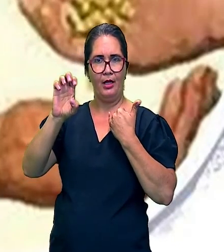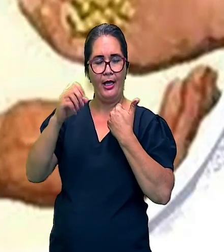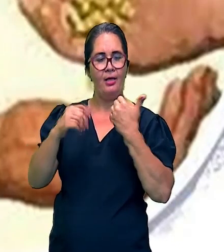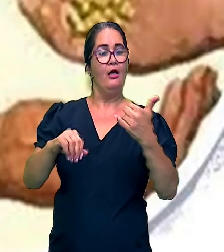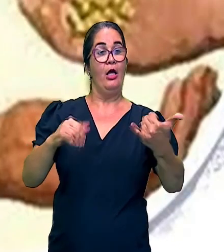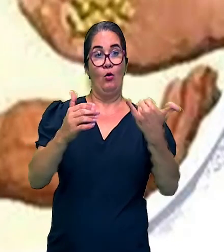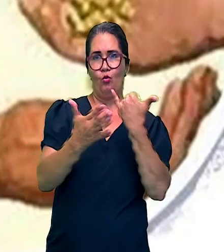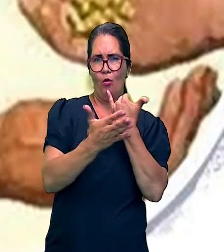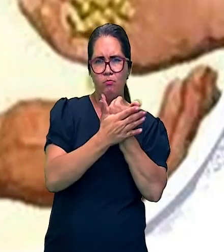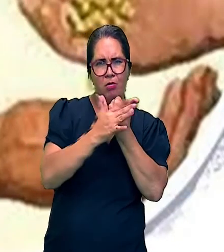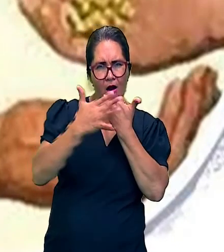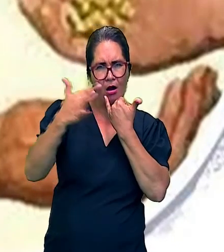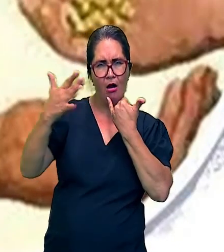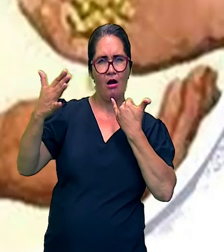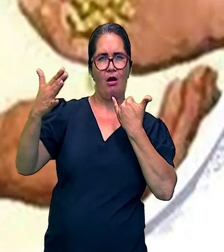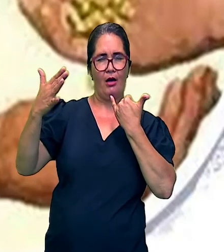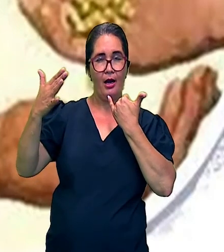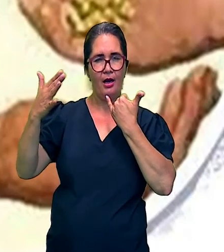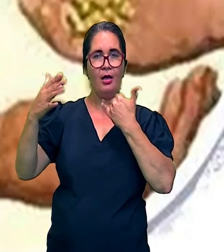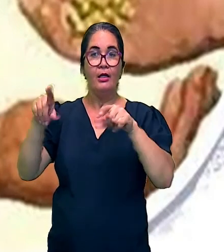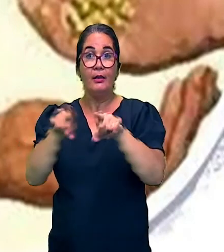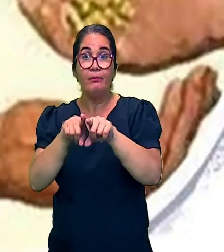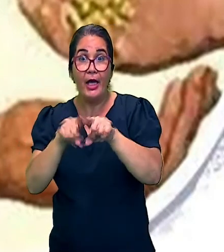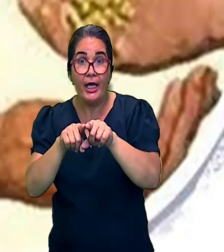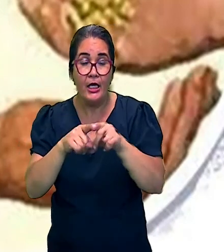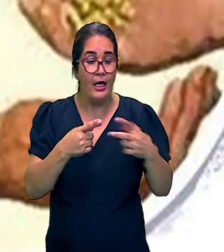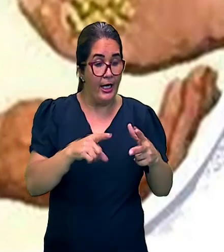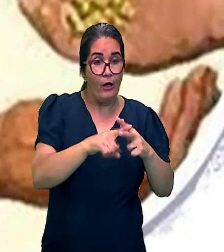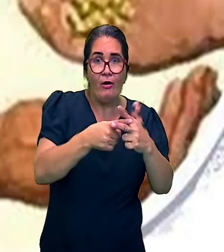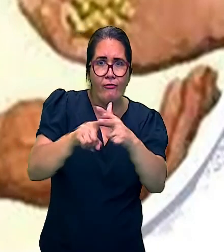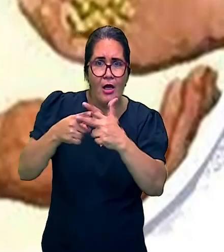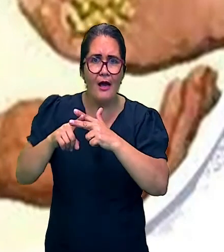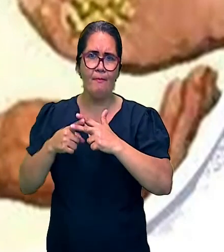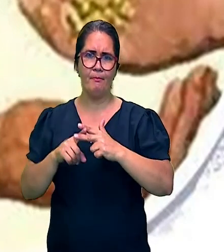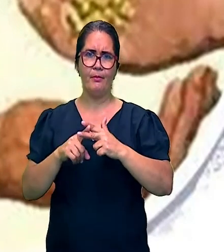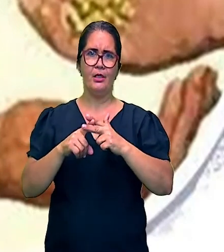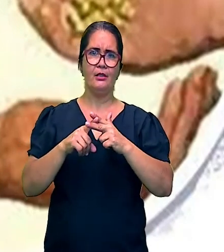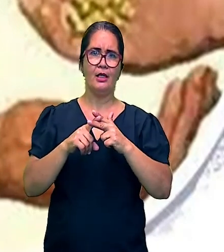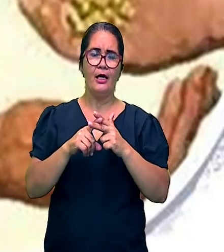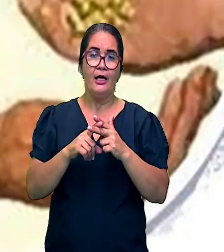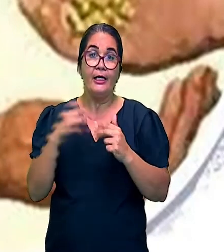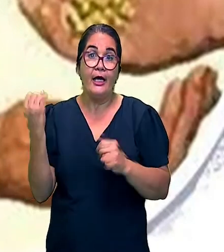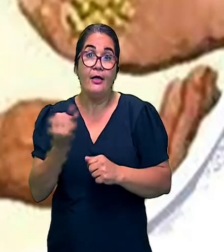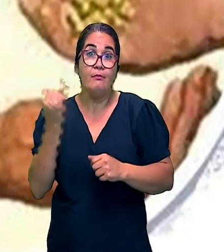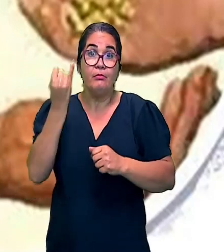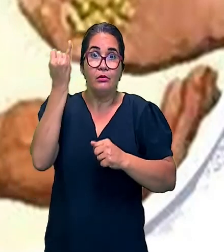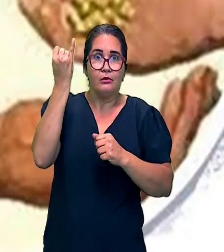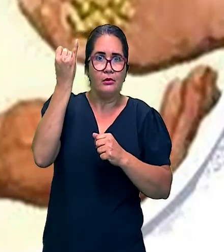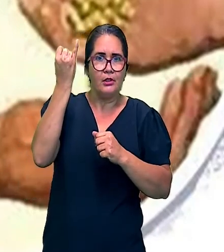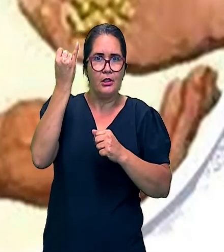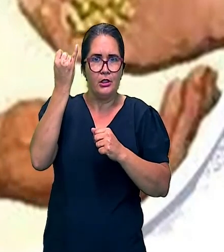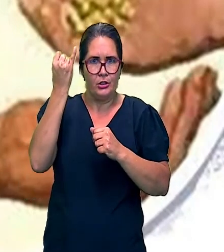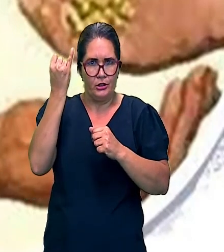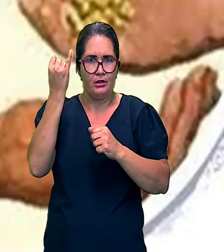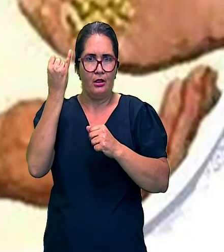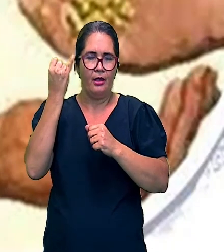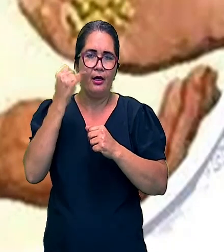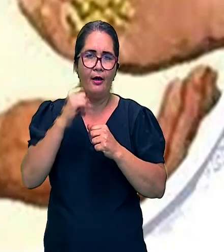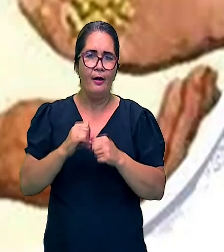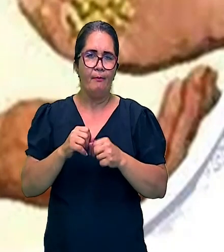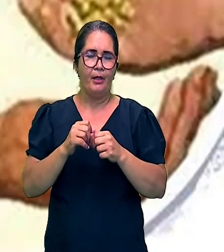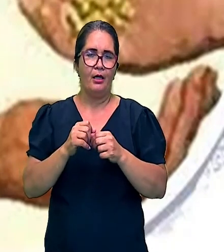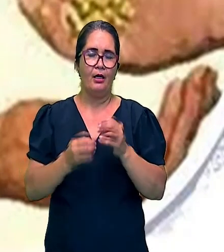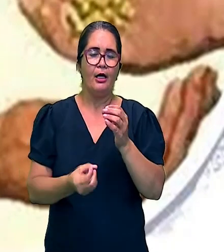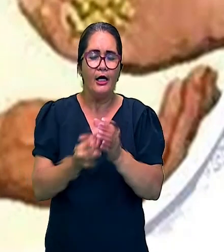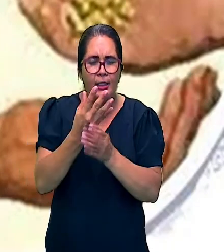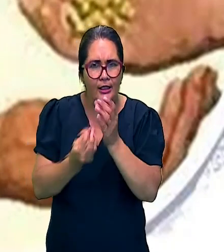O bronze já foi usado na produção de escudos e armas, por ser mais resistente,